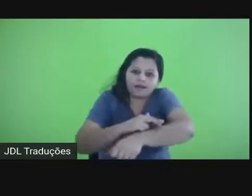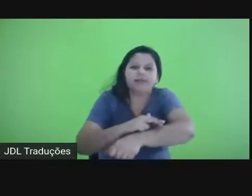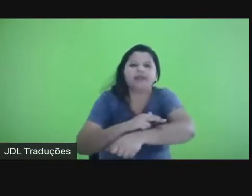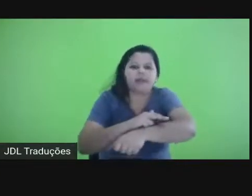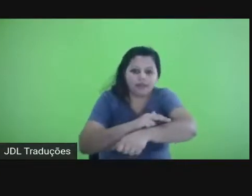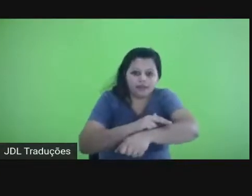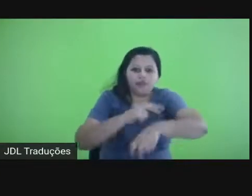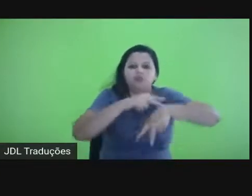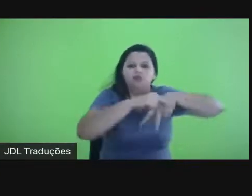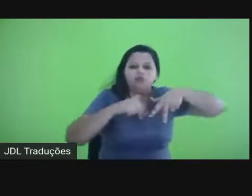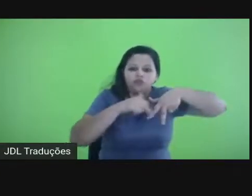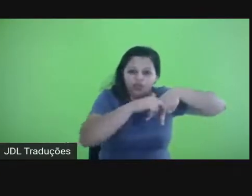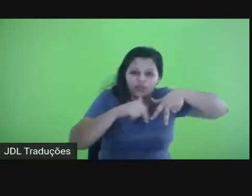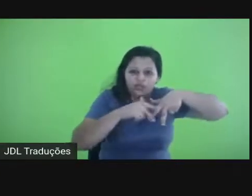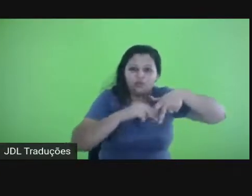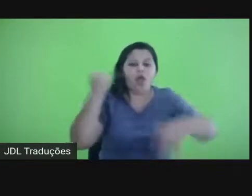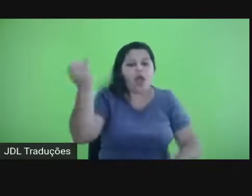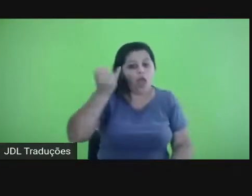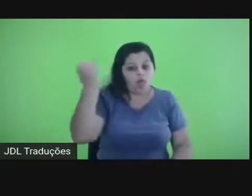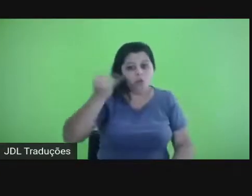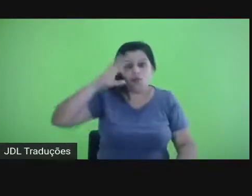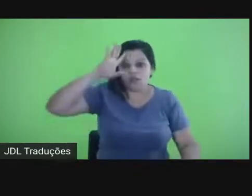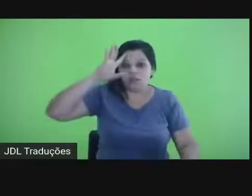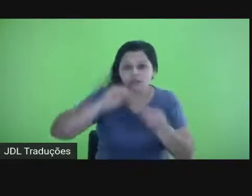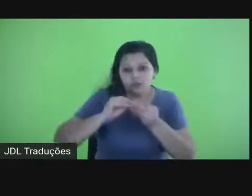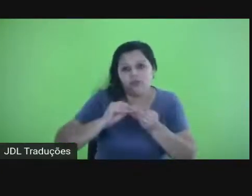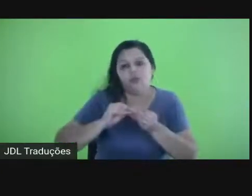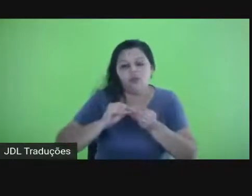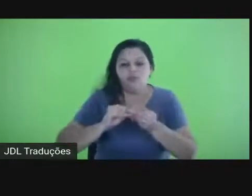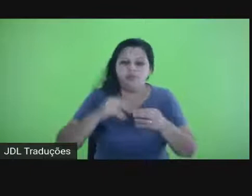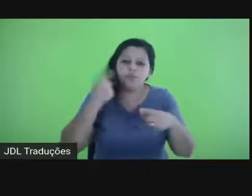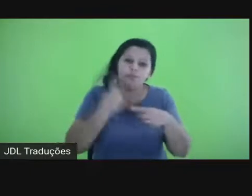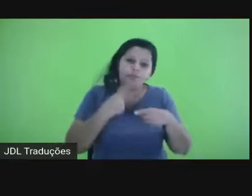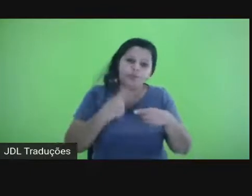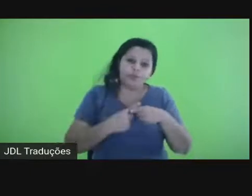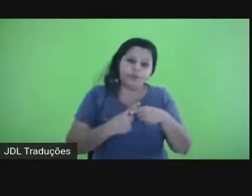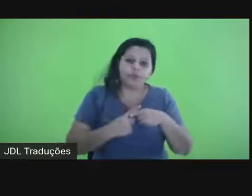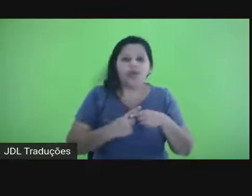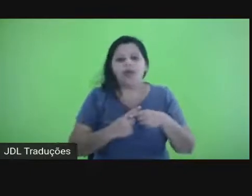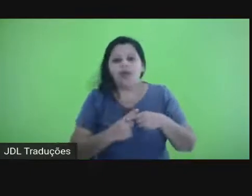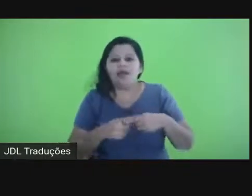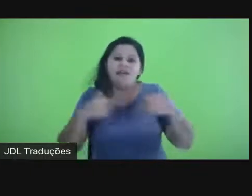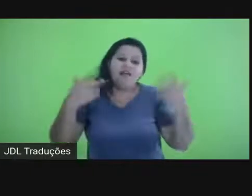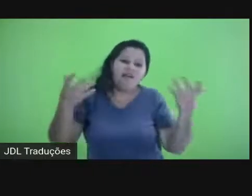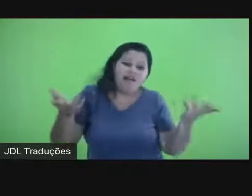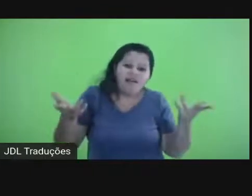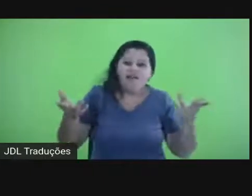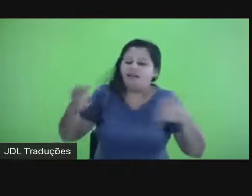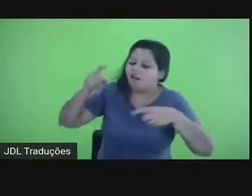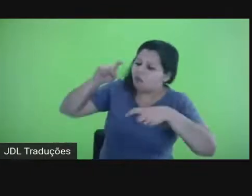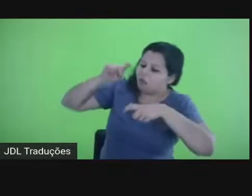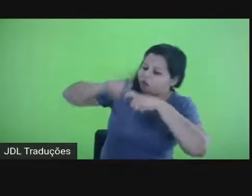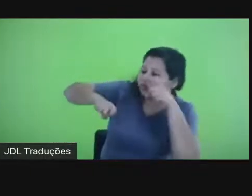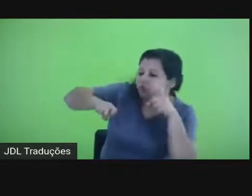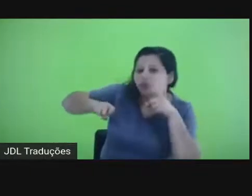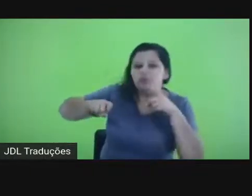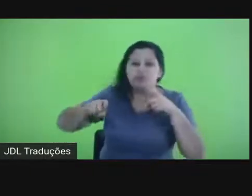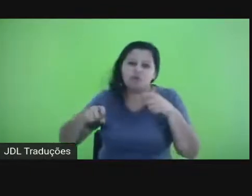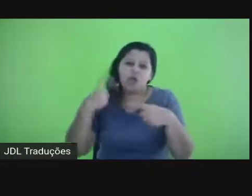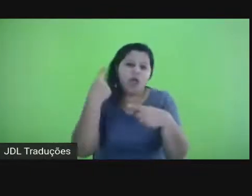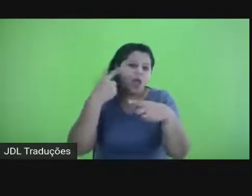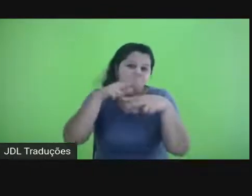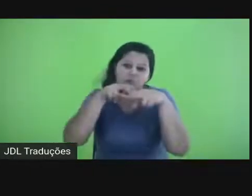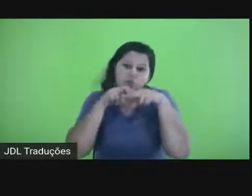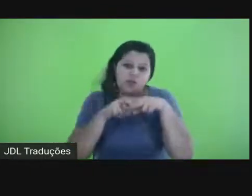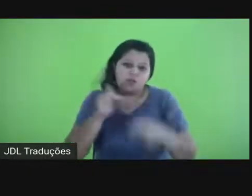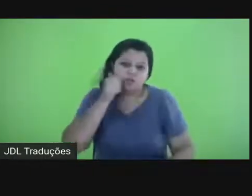É importante entender isso, porque senão a gente pensa o seguinte: o estupro e tal, e aí é porque a mulher estava com uma